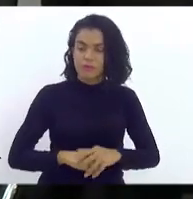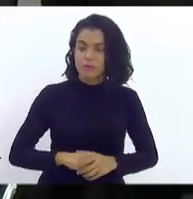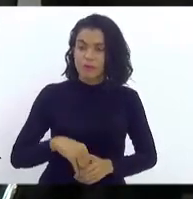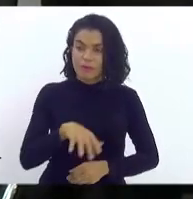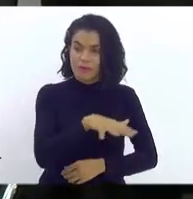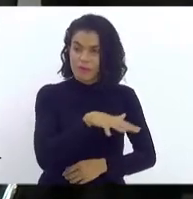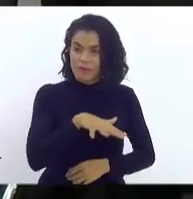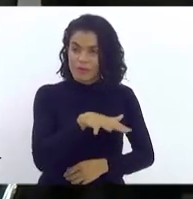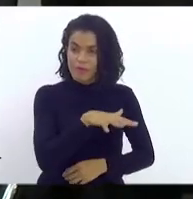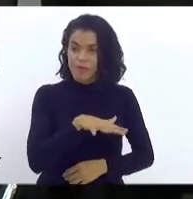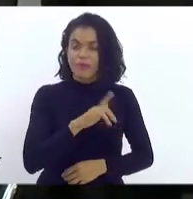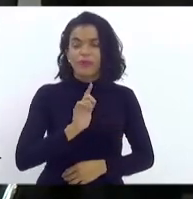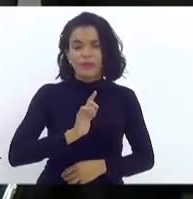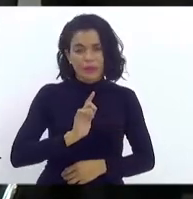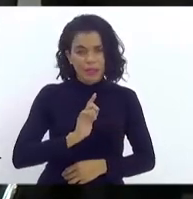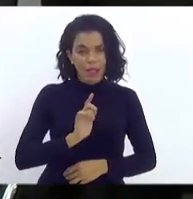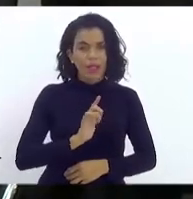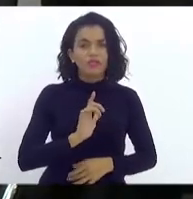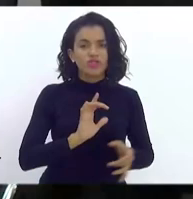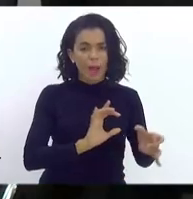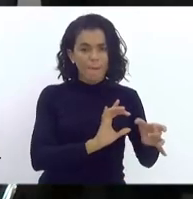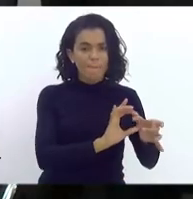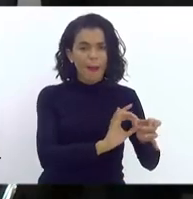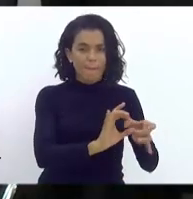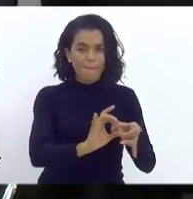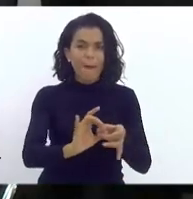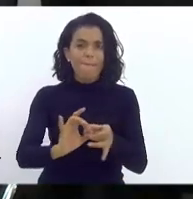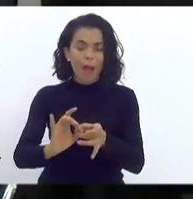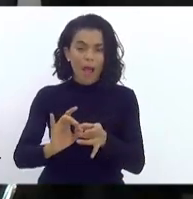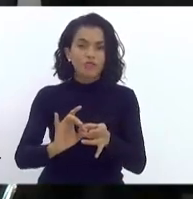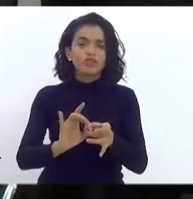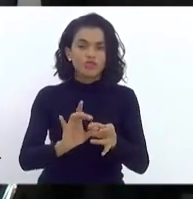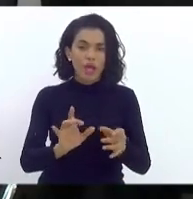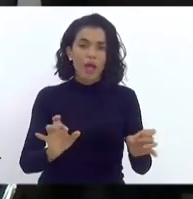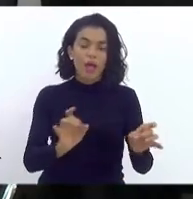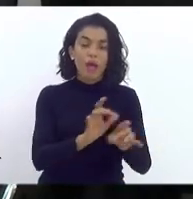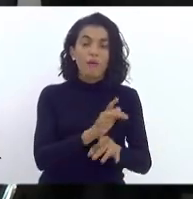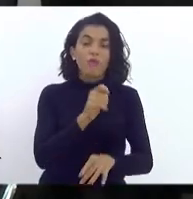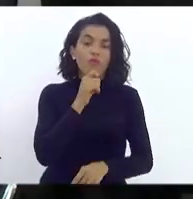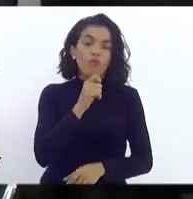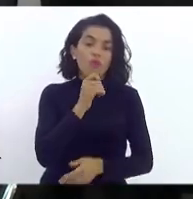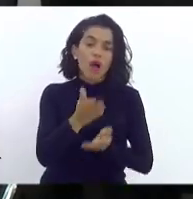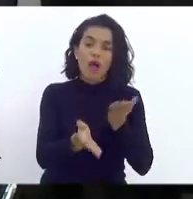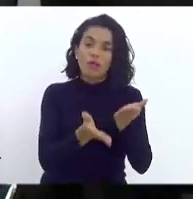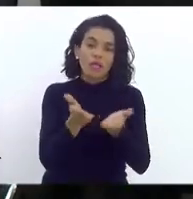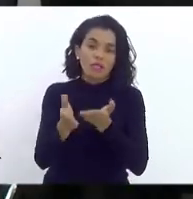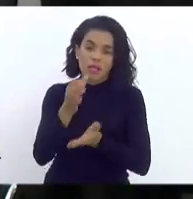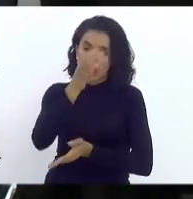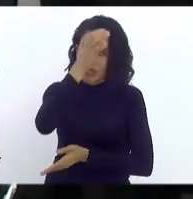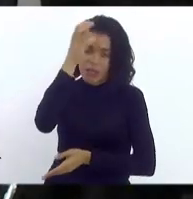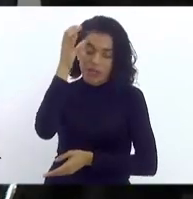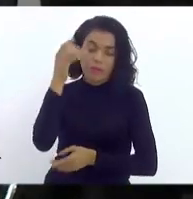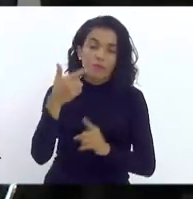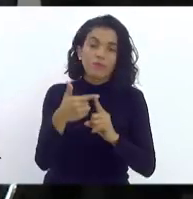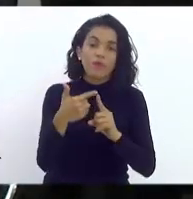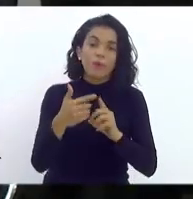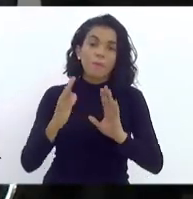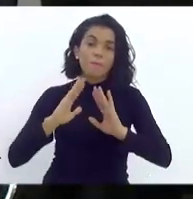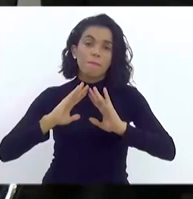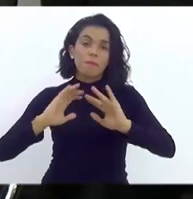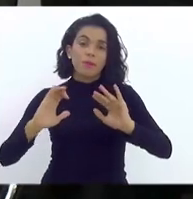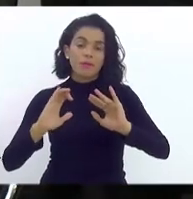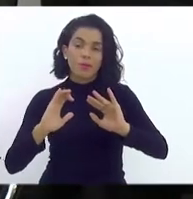nessa área. A gente já tem rede até instalada e não atende a nenhum cliente, porque foi solicitado